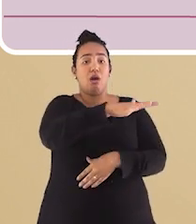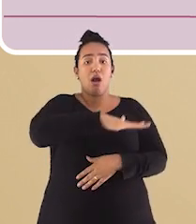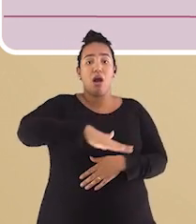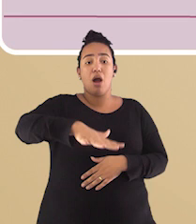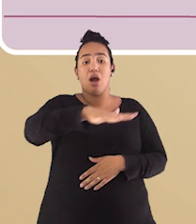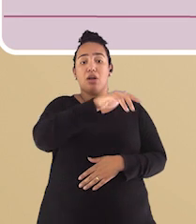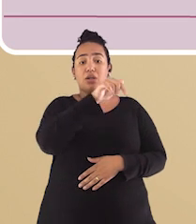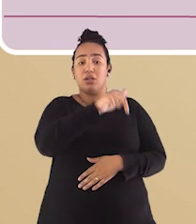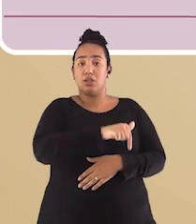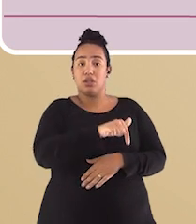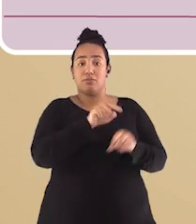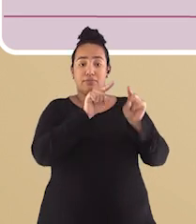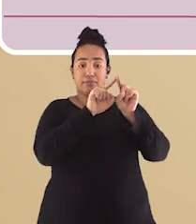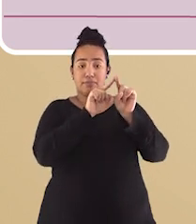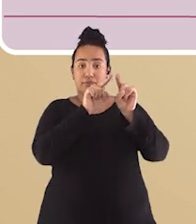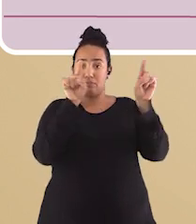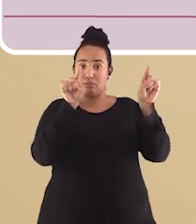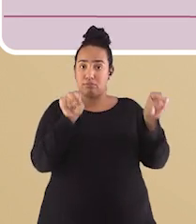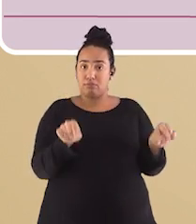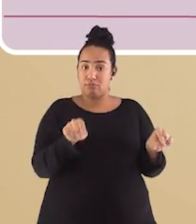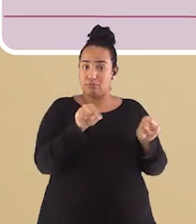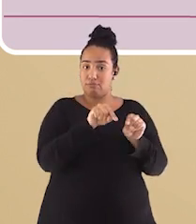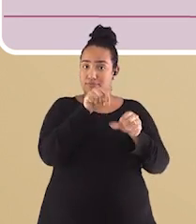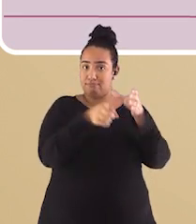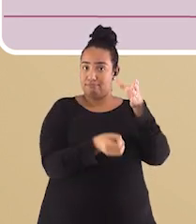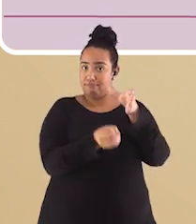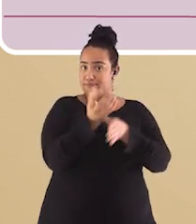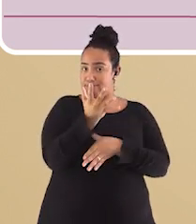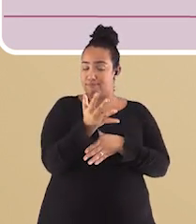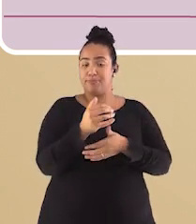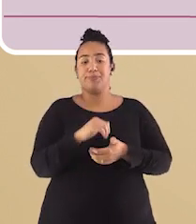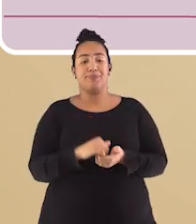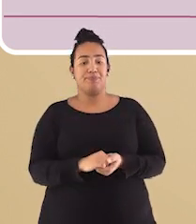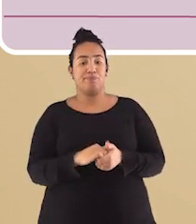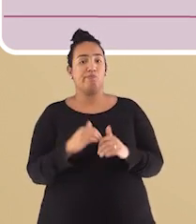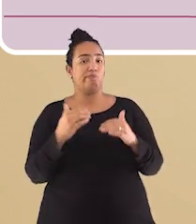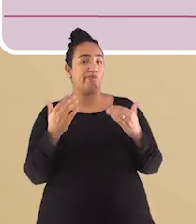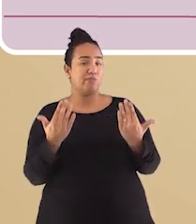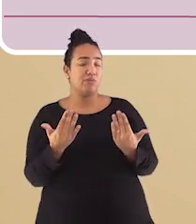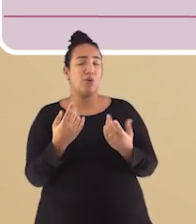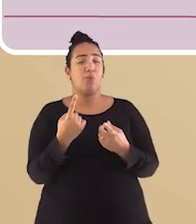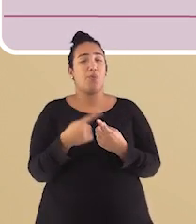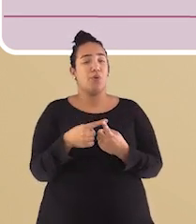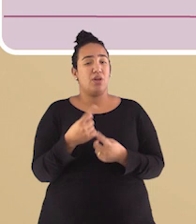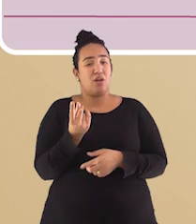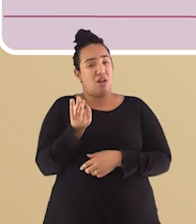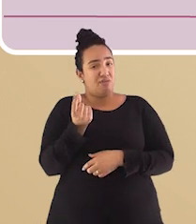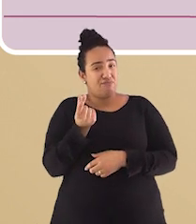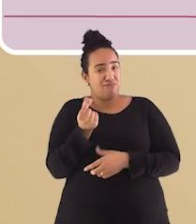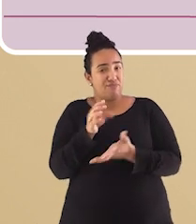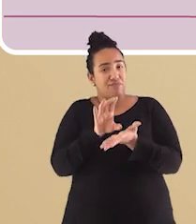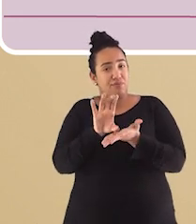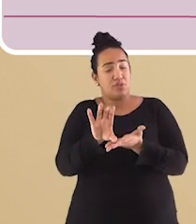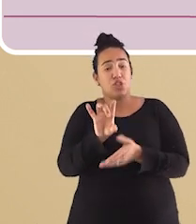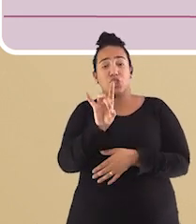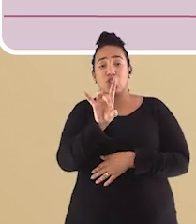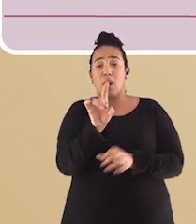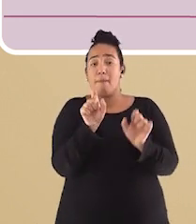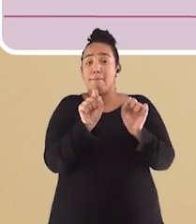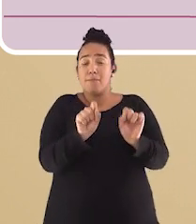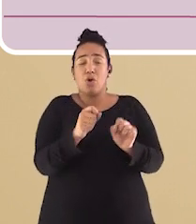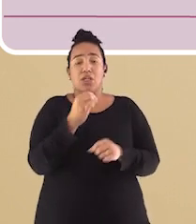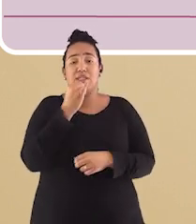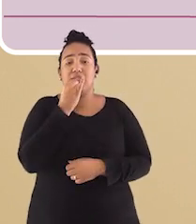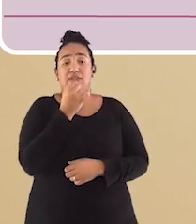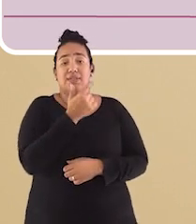de formato quadrado para sua construção e por conta do orçamento a prefeitura só pode gastar